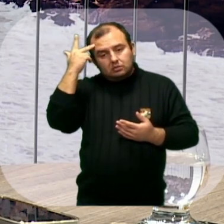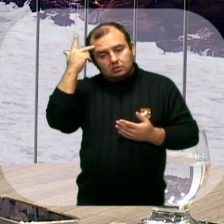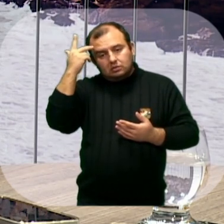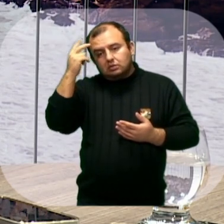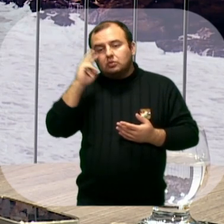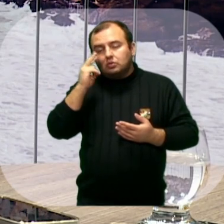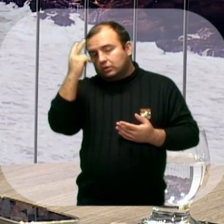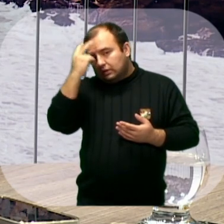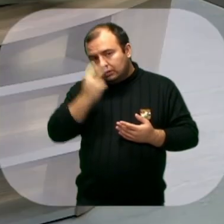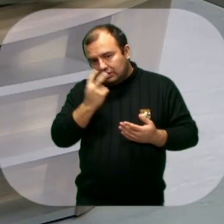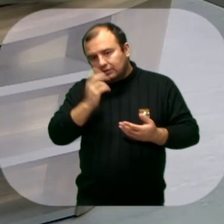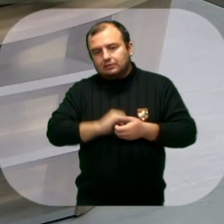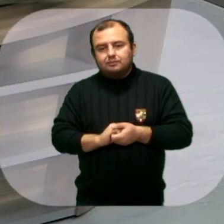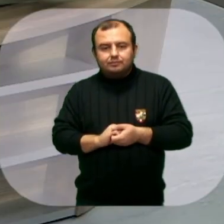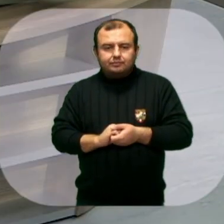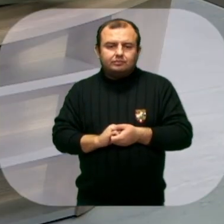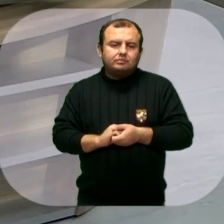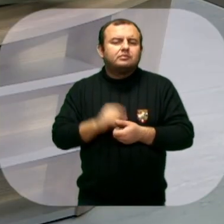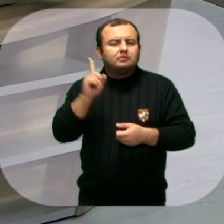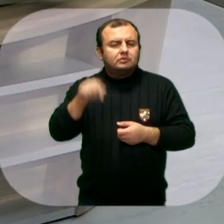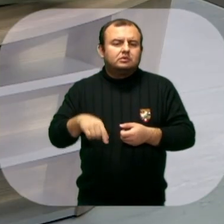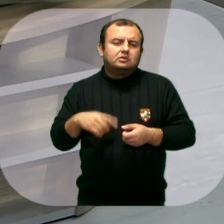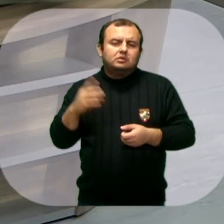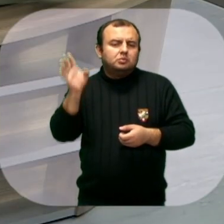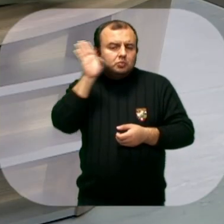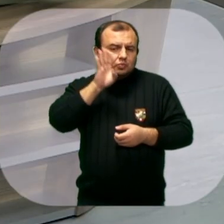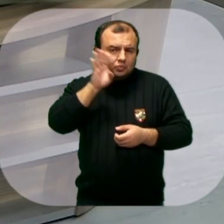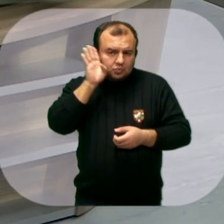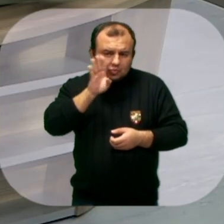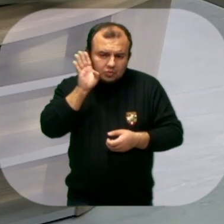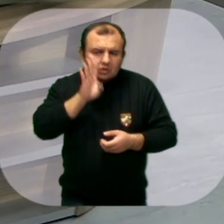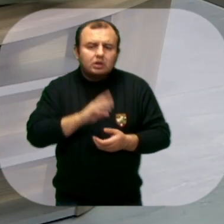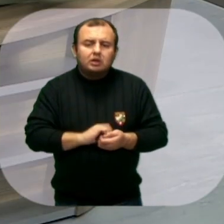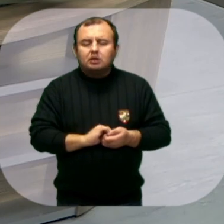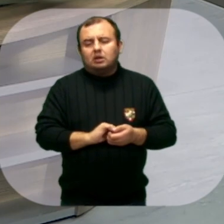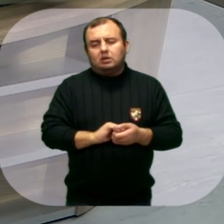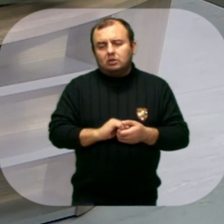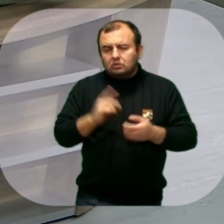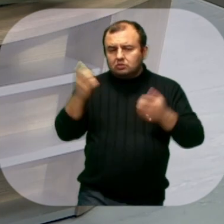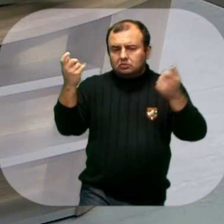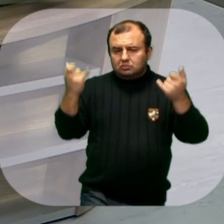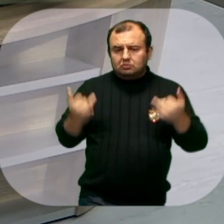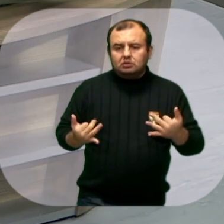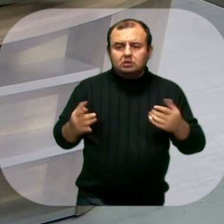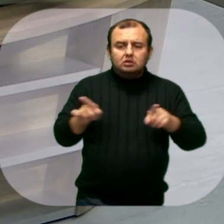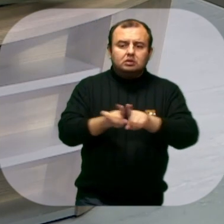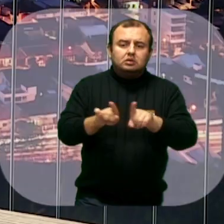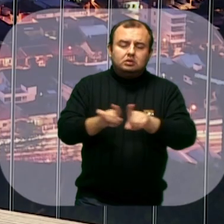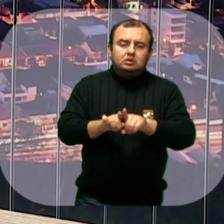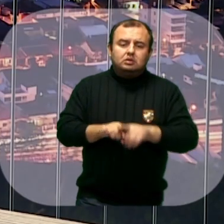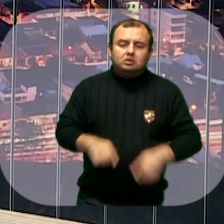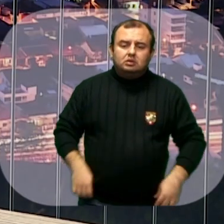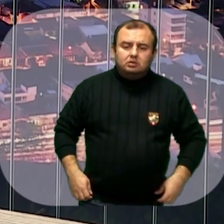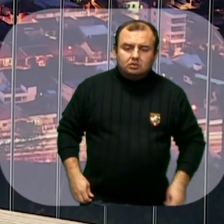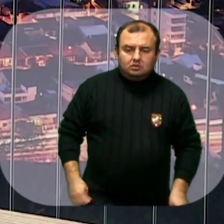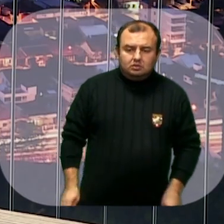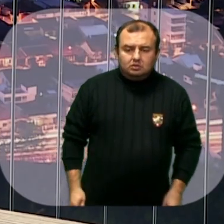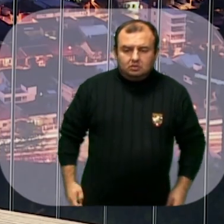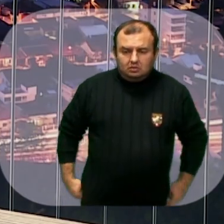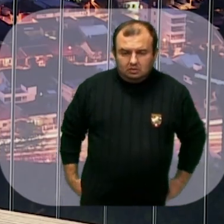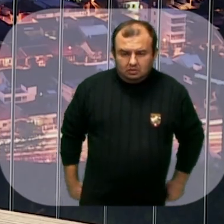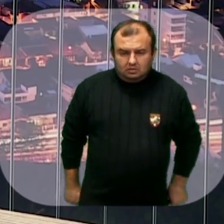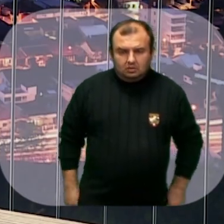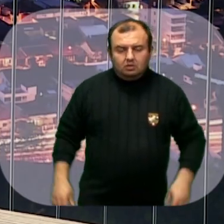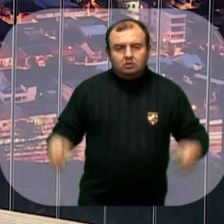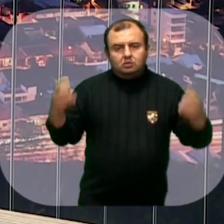consegue ver. Isso é muito, muito bacana, isso que está nos trazendo. Quer dizer, você falou assim, quando você